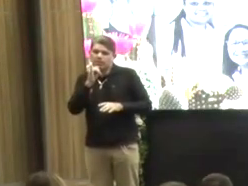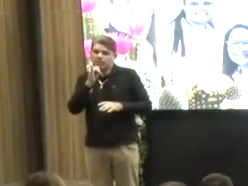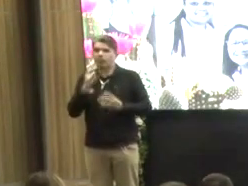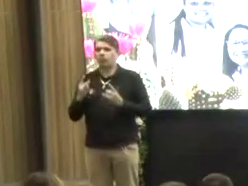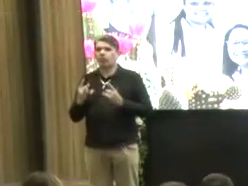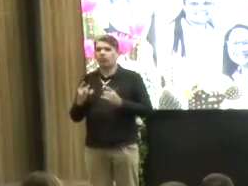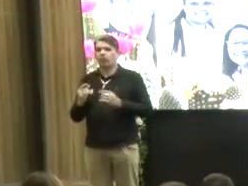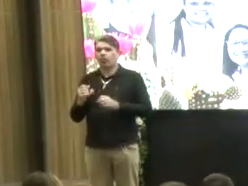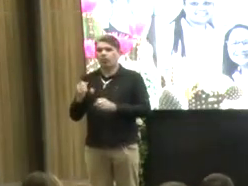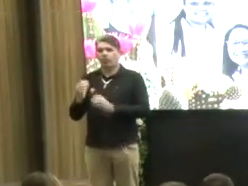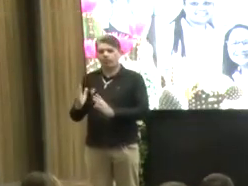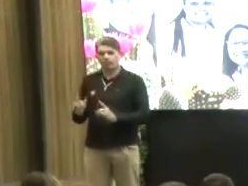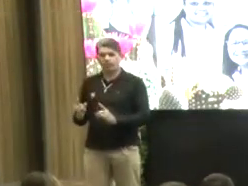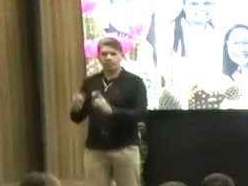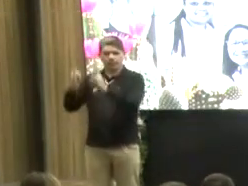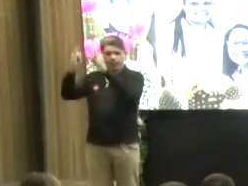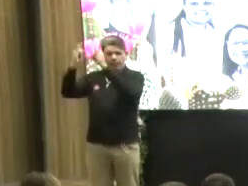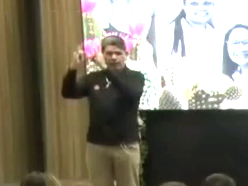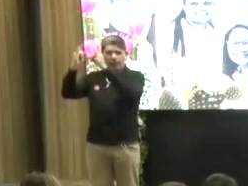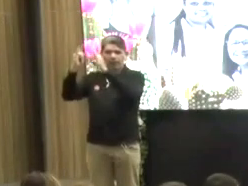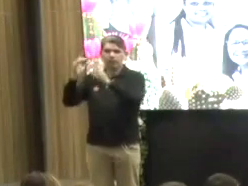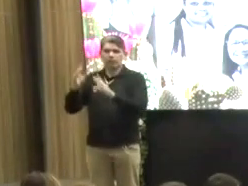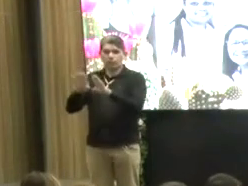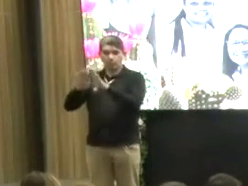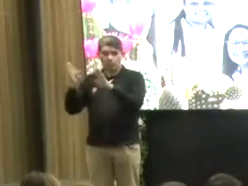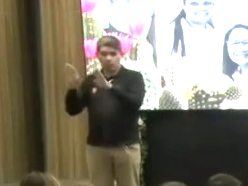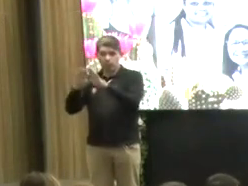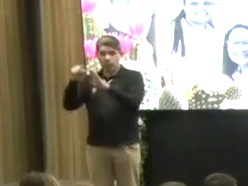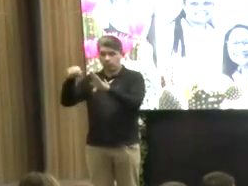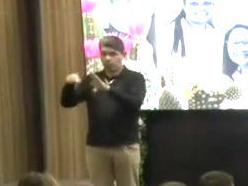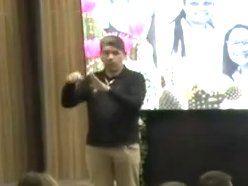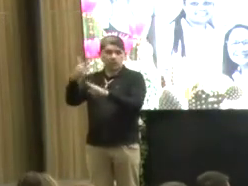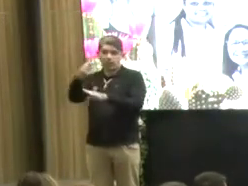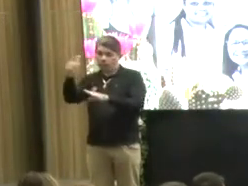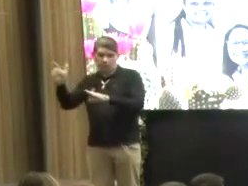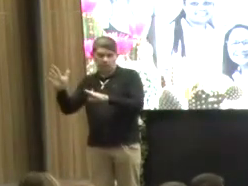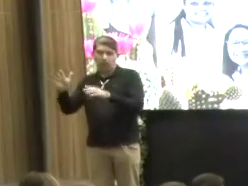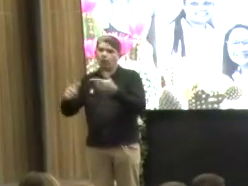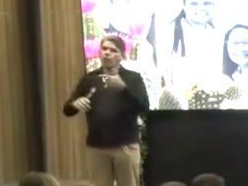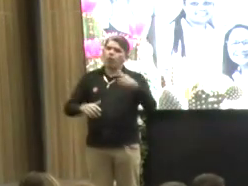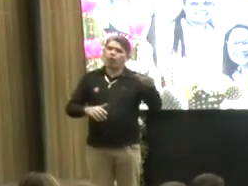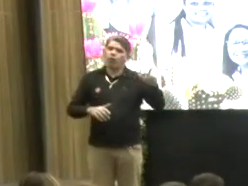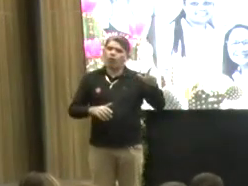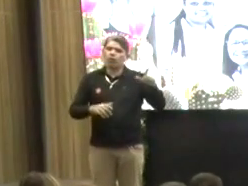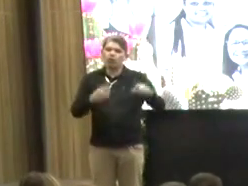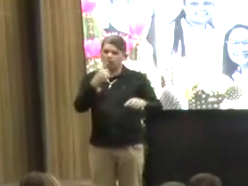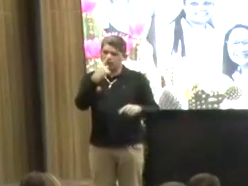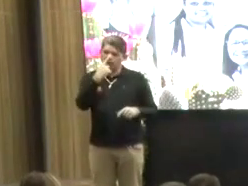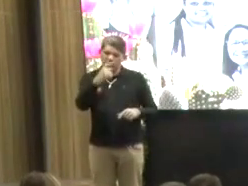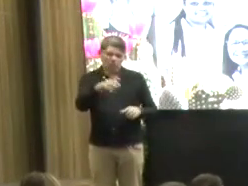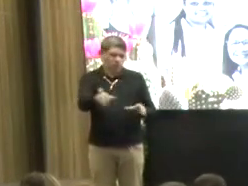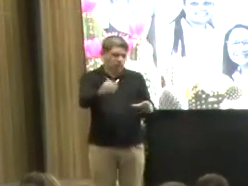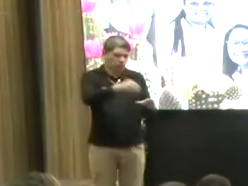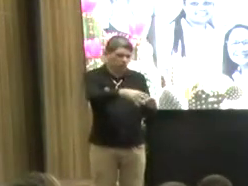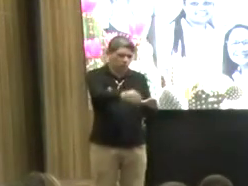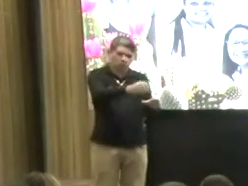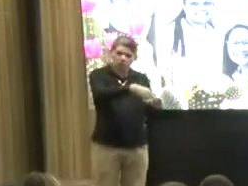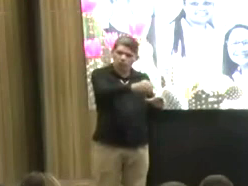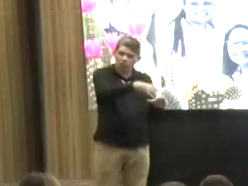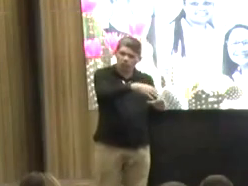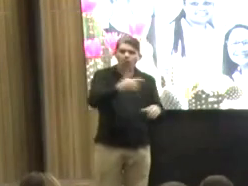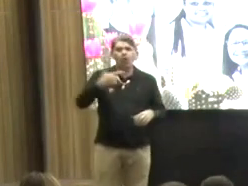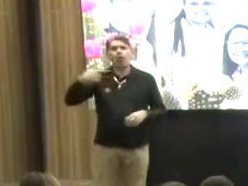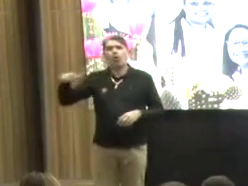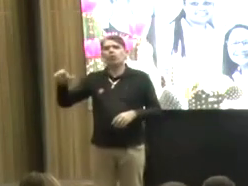que passa fazendo a reciclagem na sua rua, é a trabalhadora que limpa o banheiro